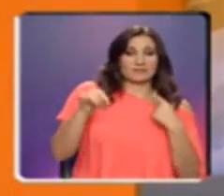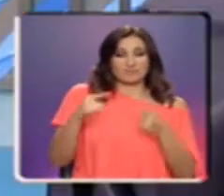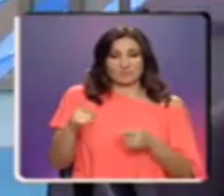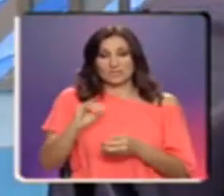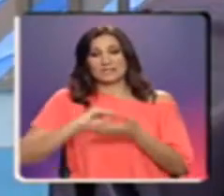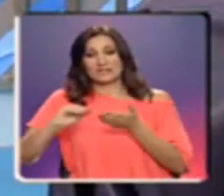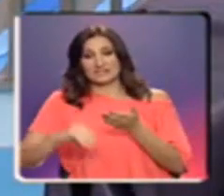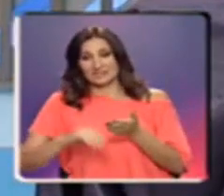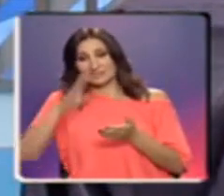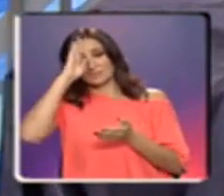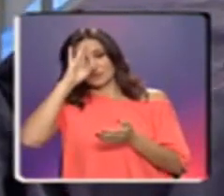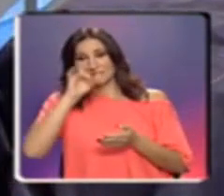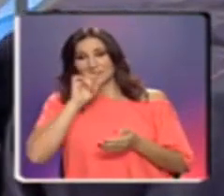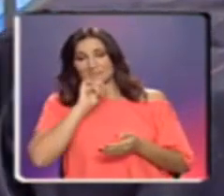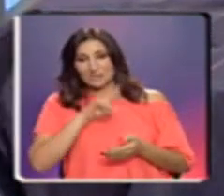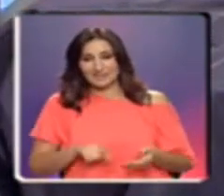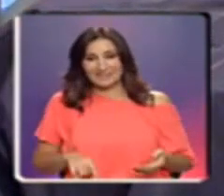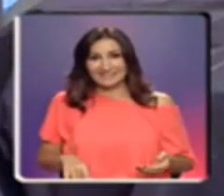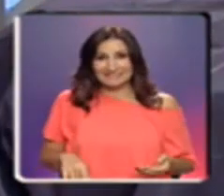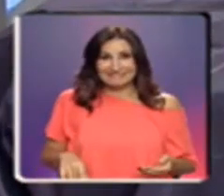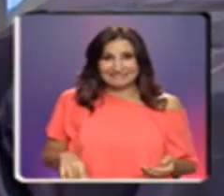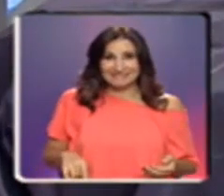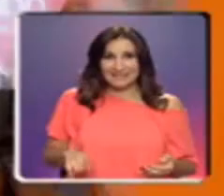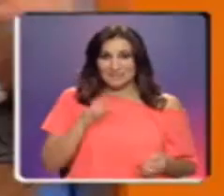pode ser?